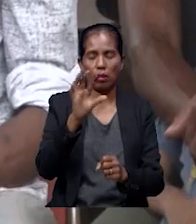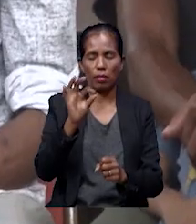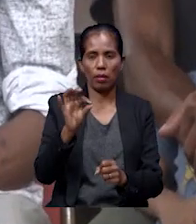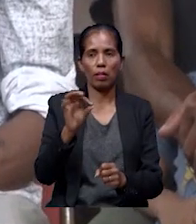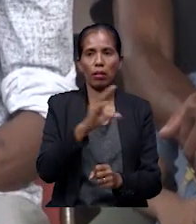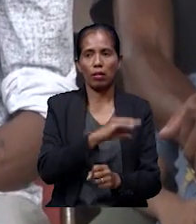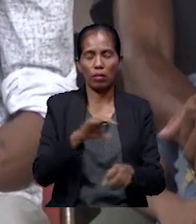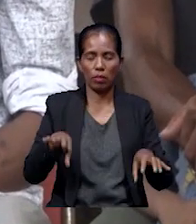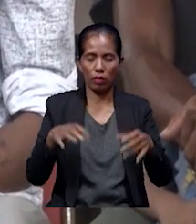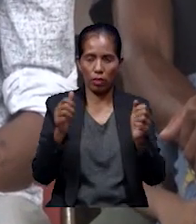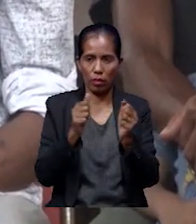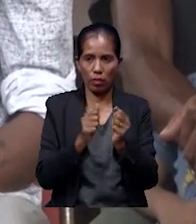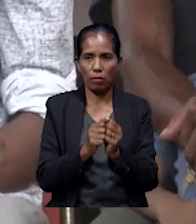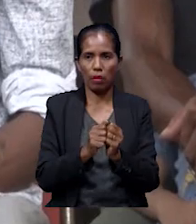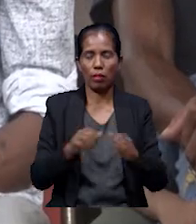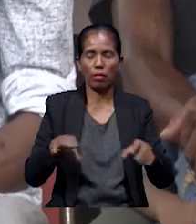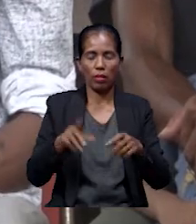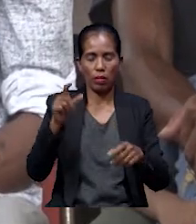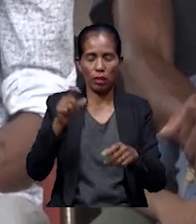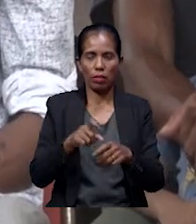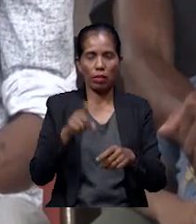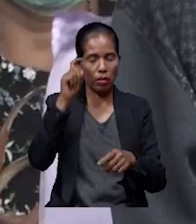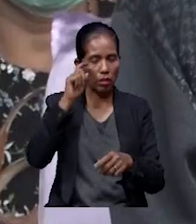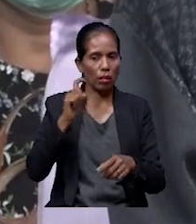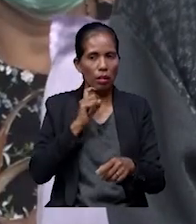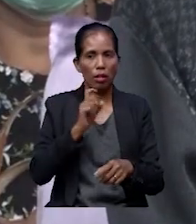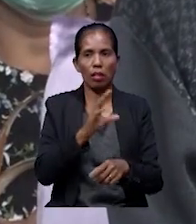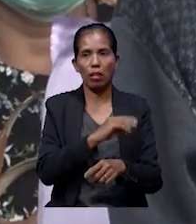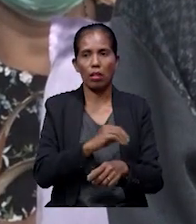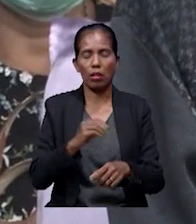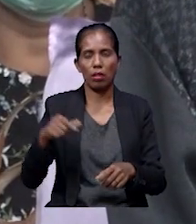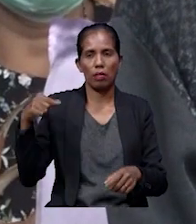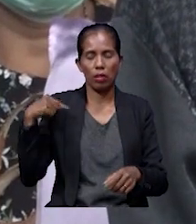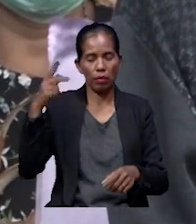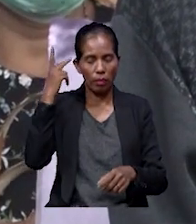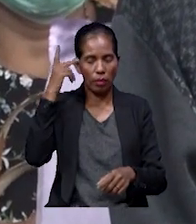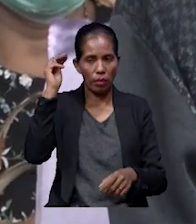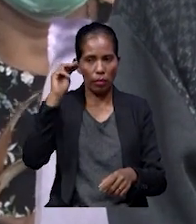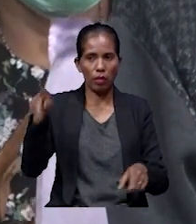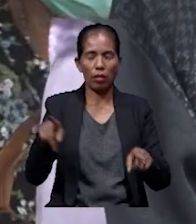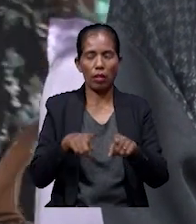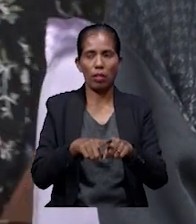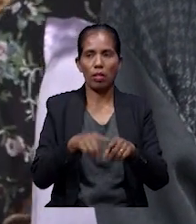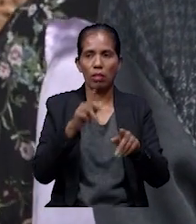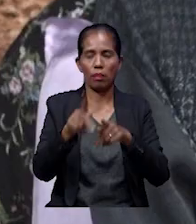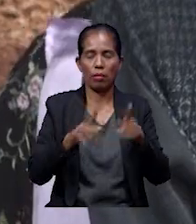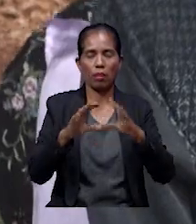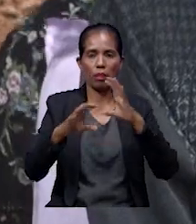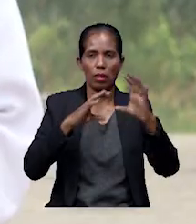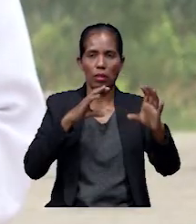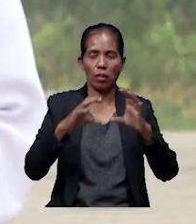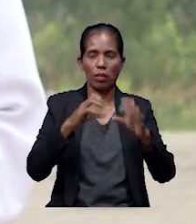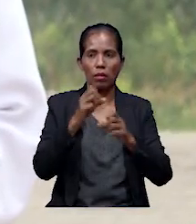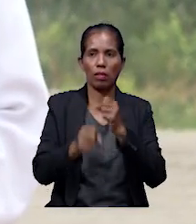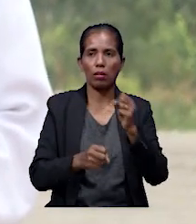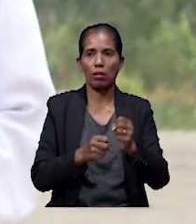Sia, serviço Hamutuk com o líder carismático Kairala Sanang Usmau, no gabinete primeiro-ministro, no der assessor ba comunicação social, no